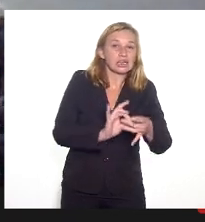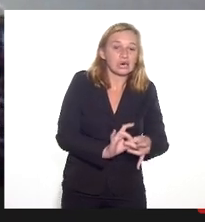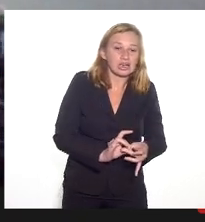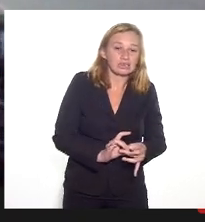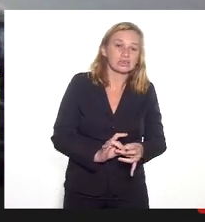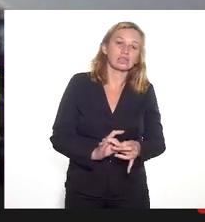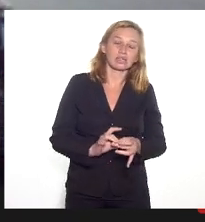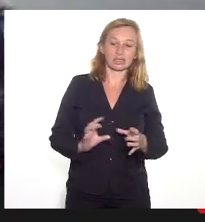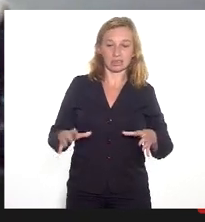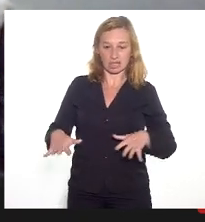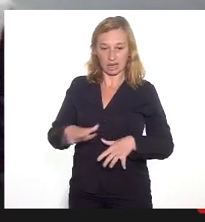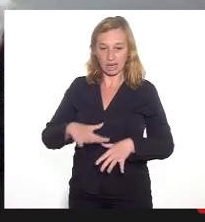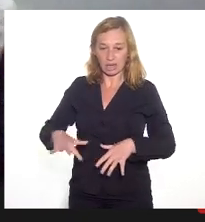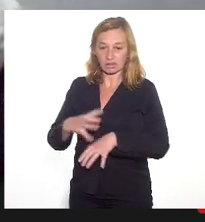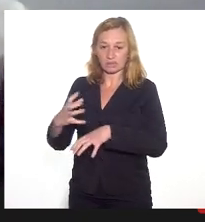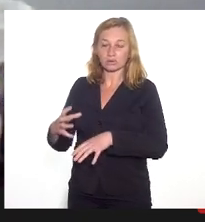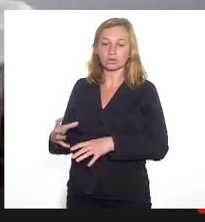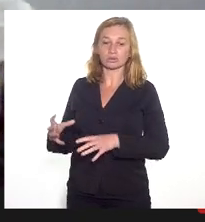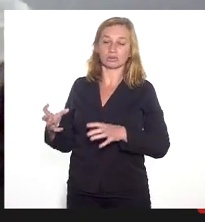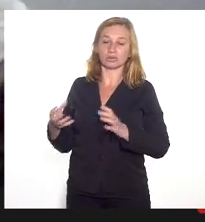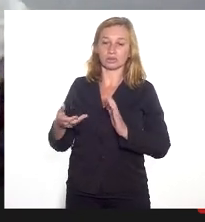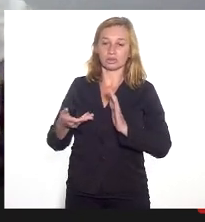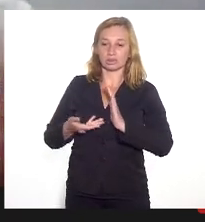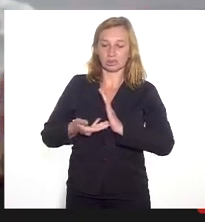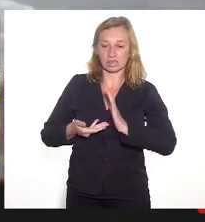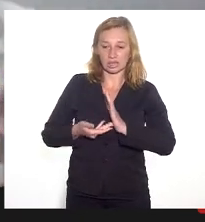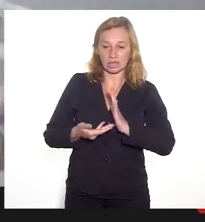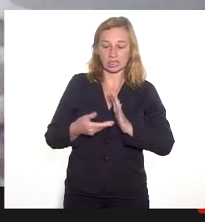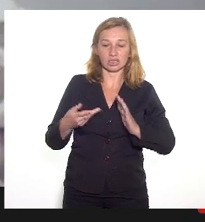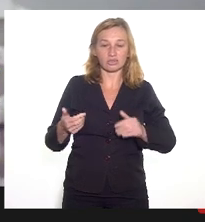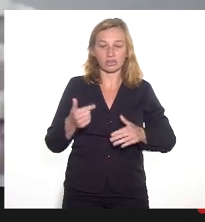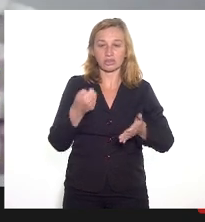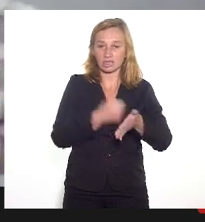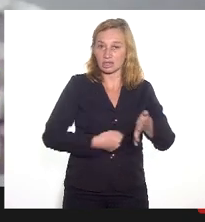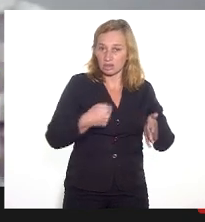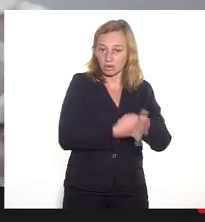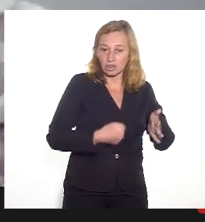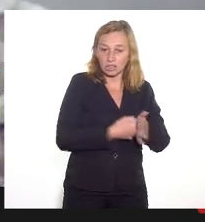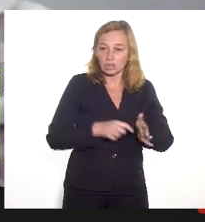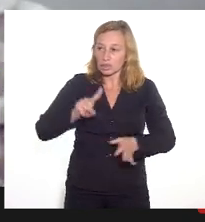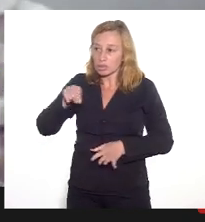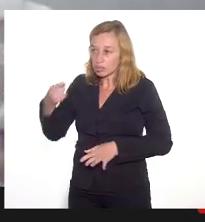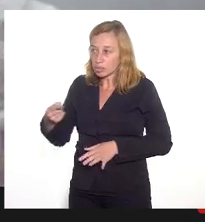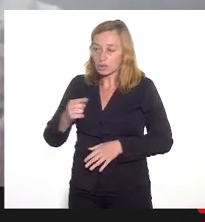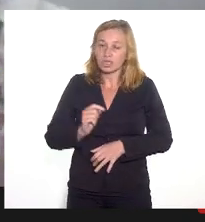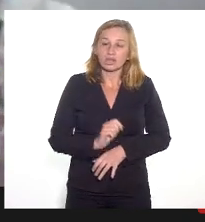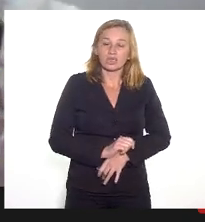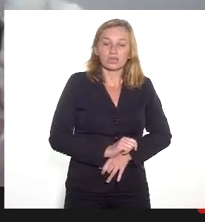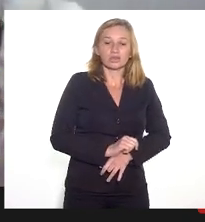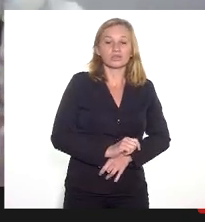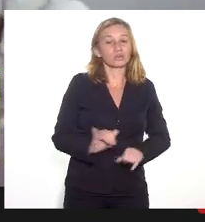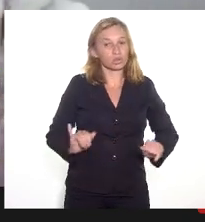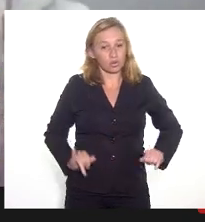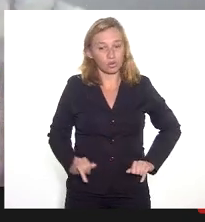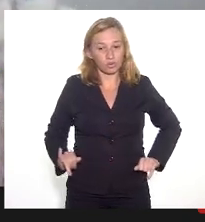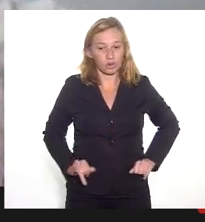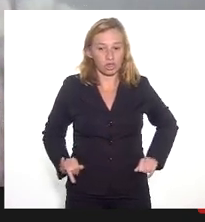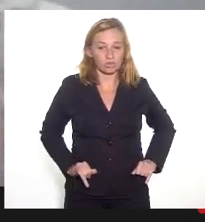do Senado. E a gente veio nessa luta, depois da Constituinte, sofremos